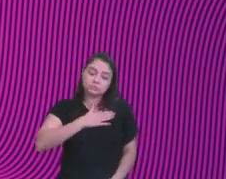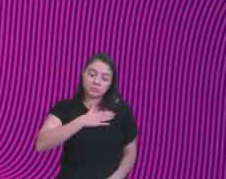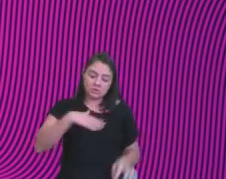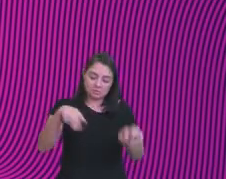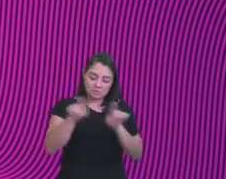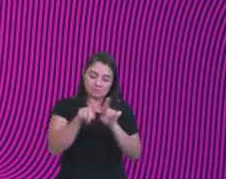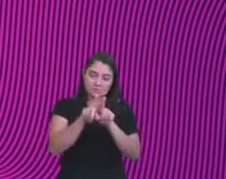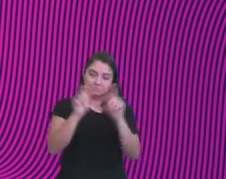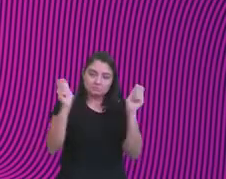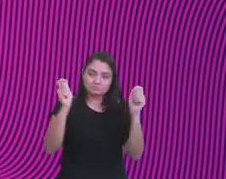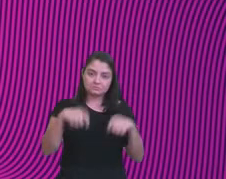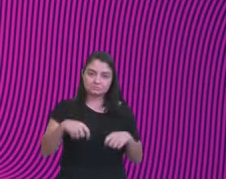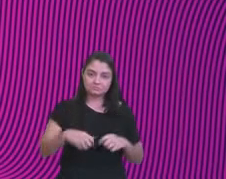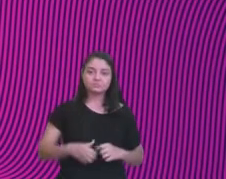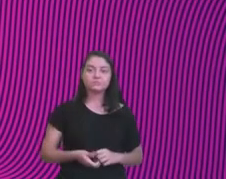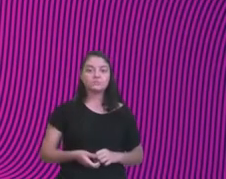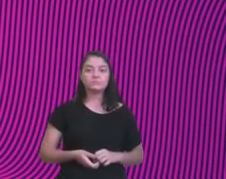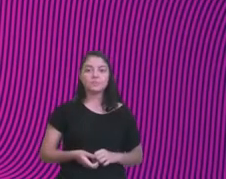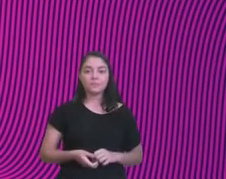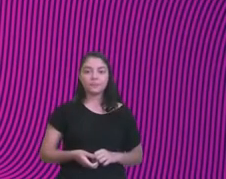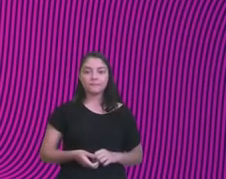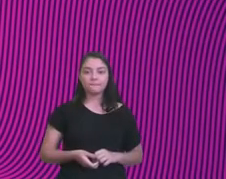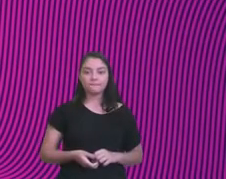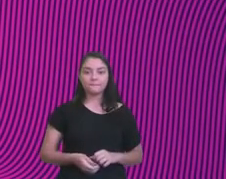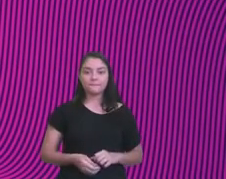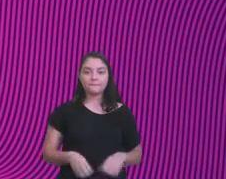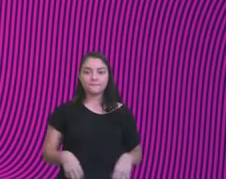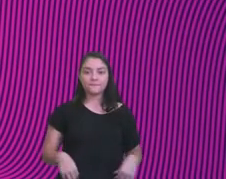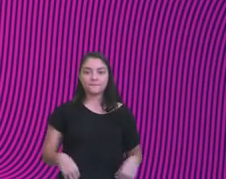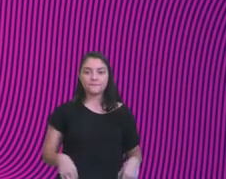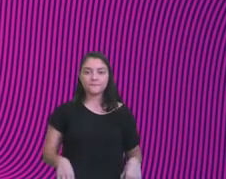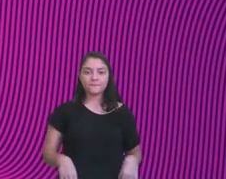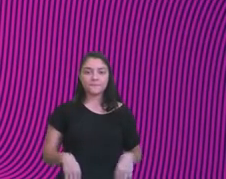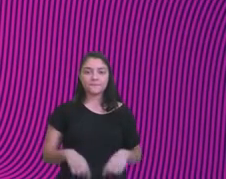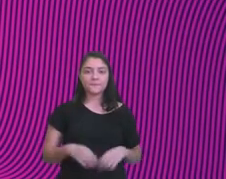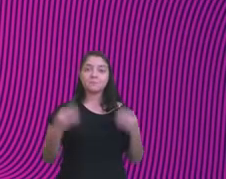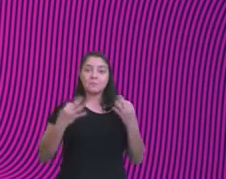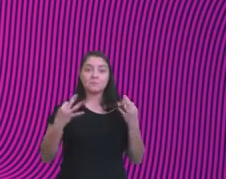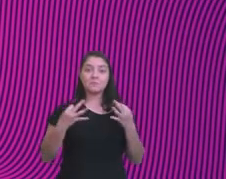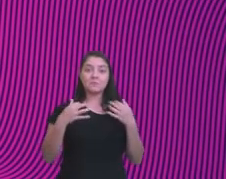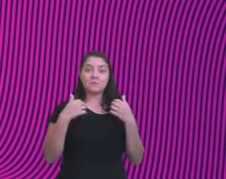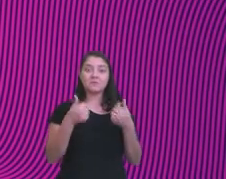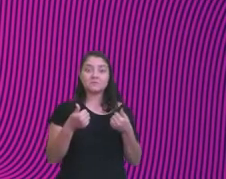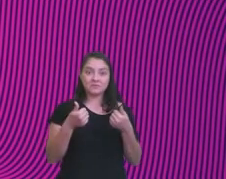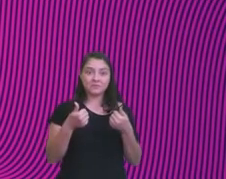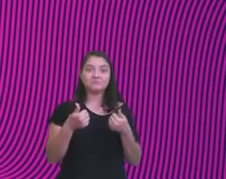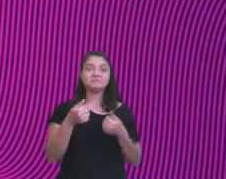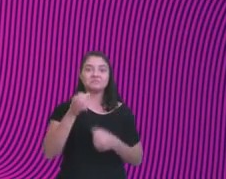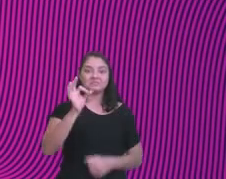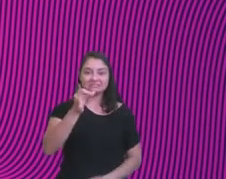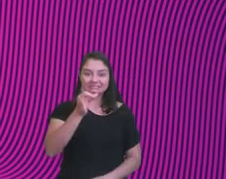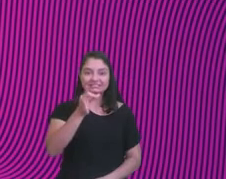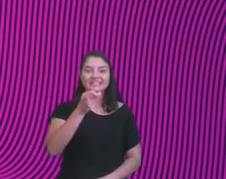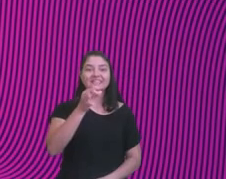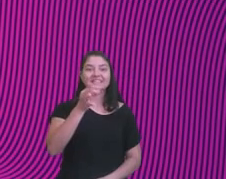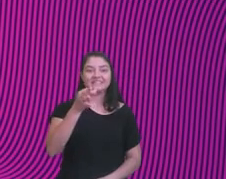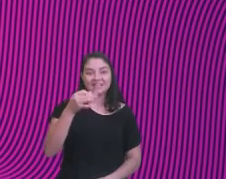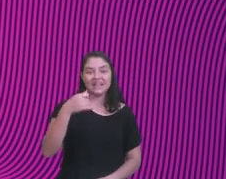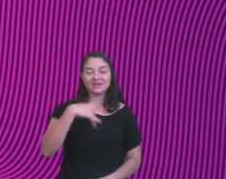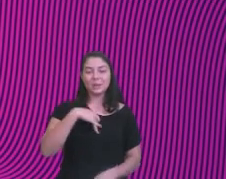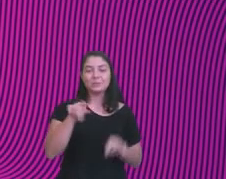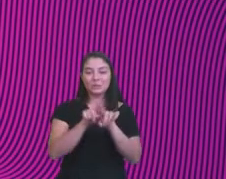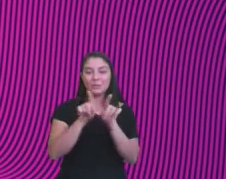course seguido de FOLFOX. Perfeito. Foi exatamente essa a nossa linha,